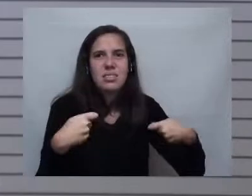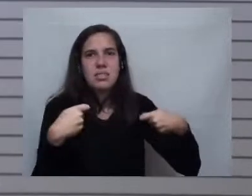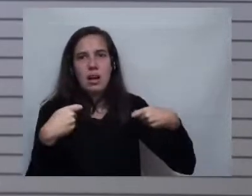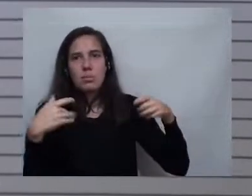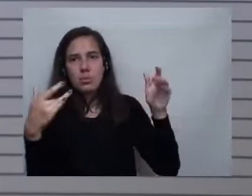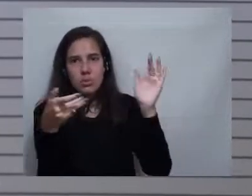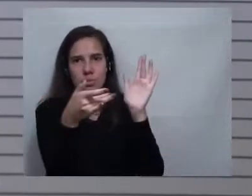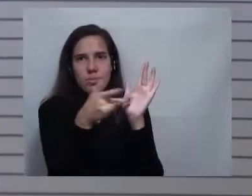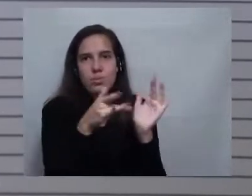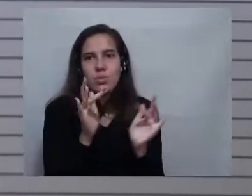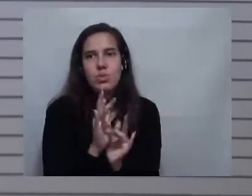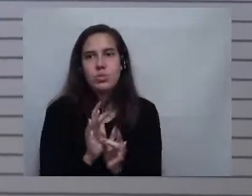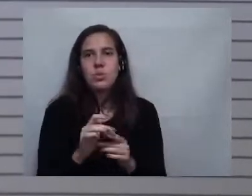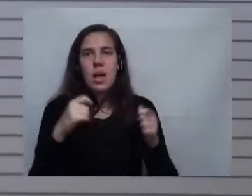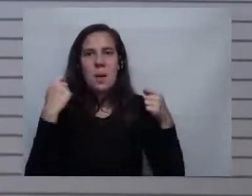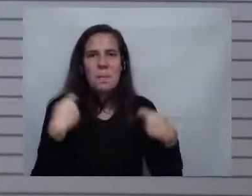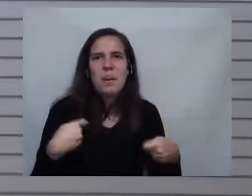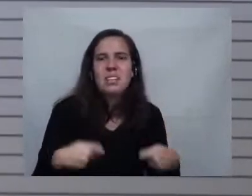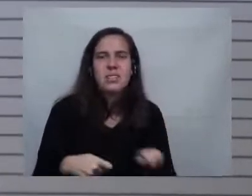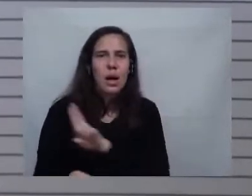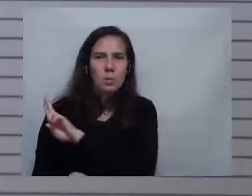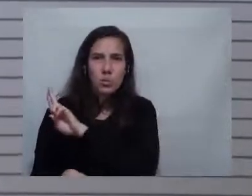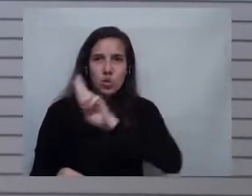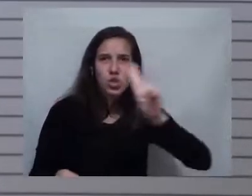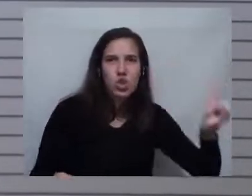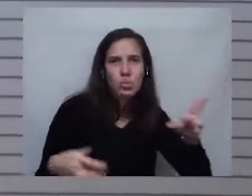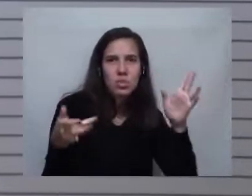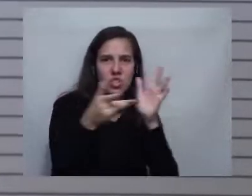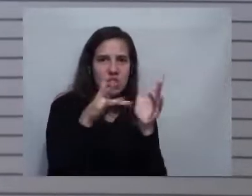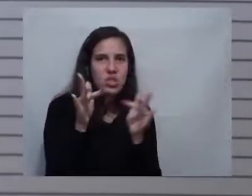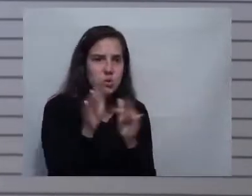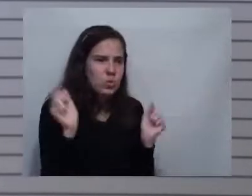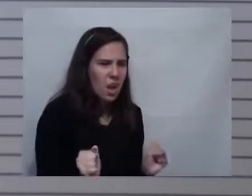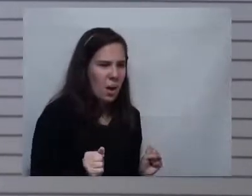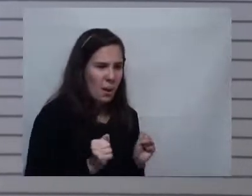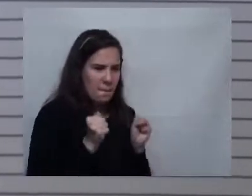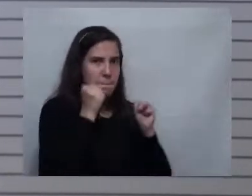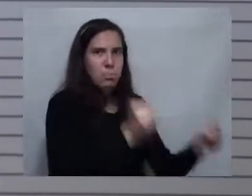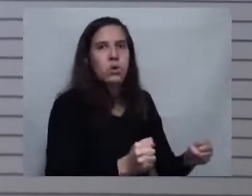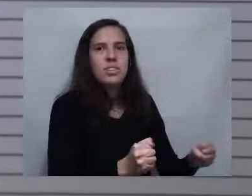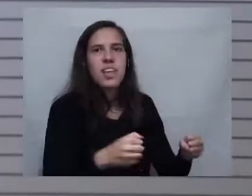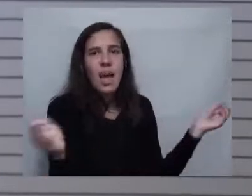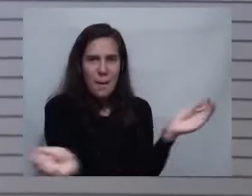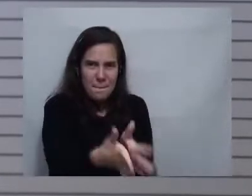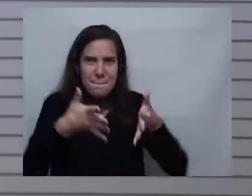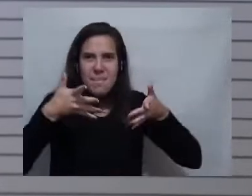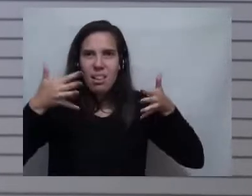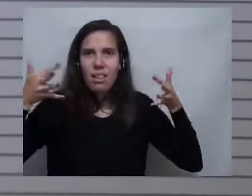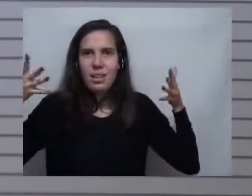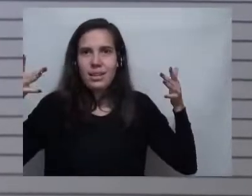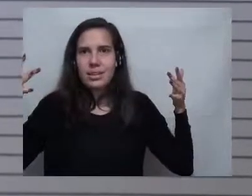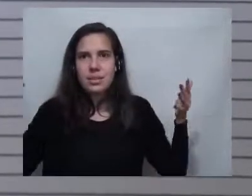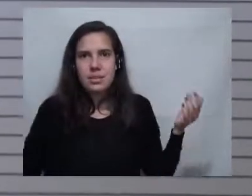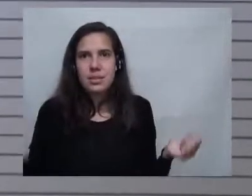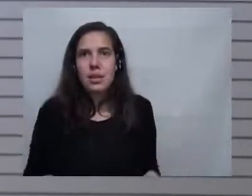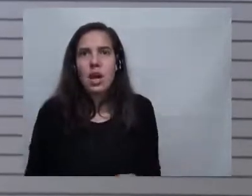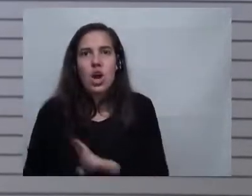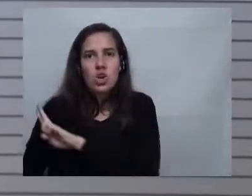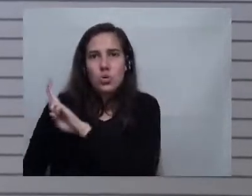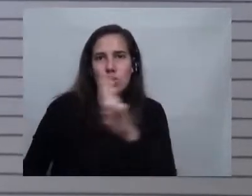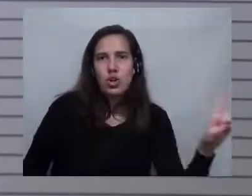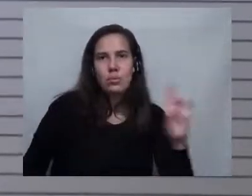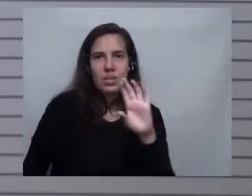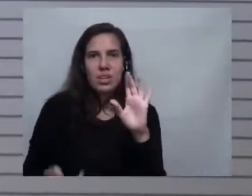é o nome de Jesus é o poder que gera milagres é em nome de Jesus